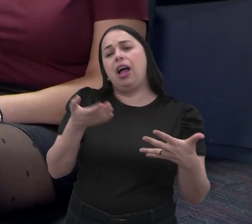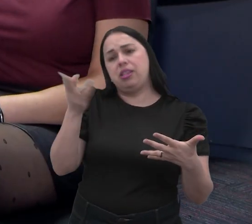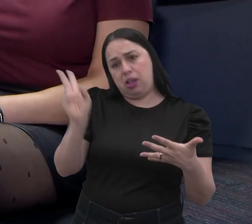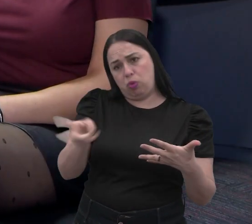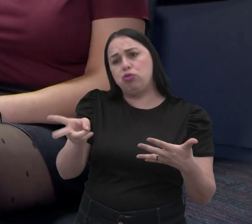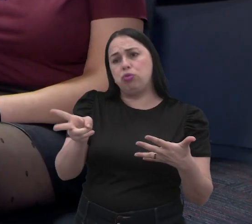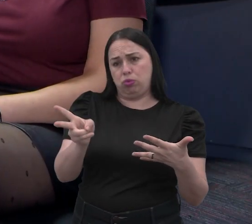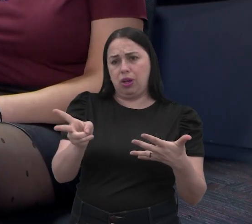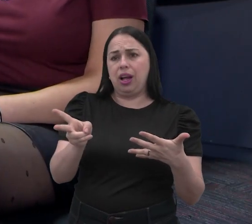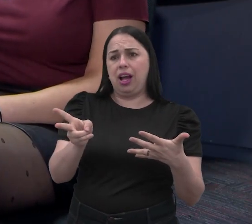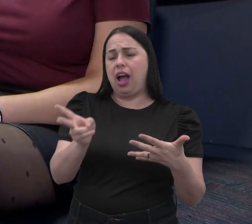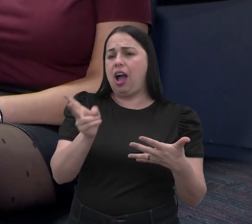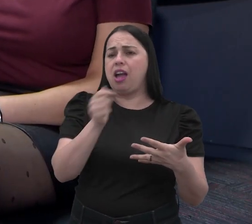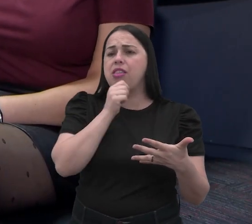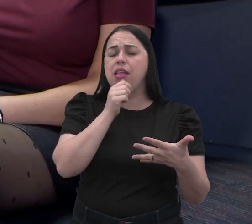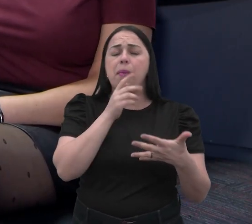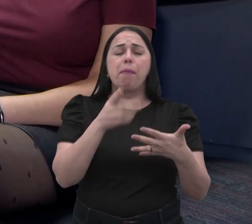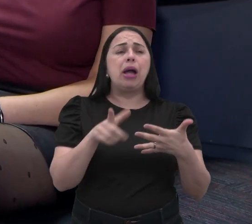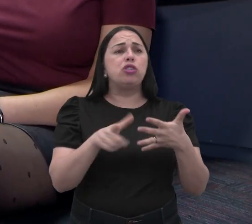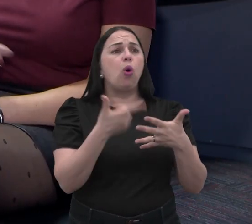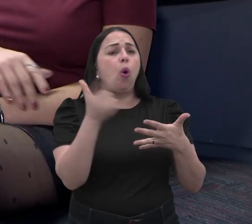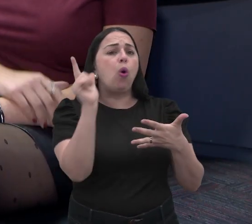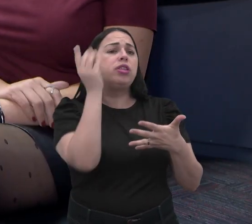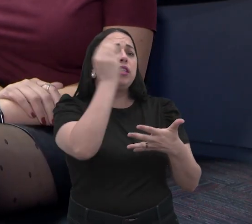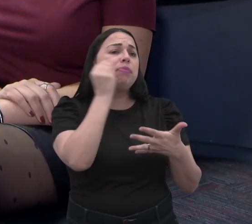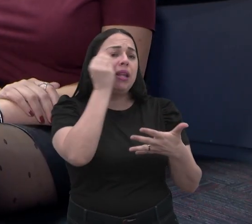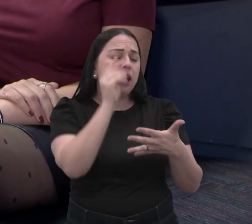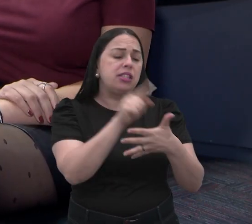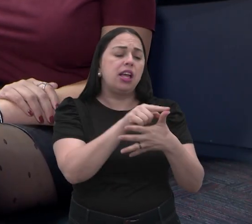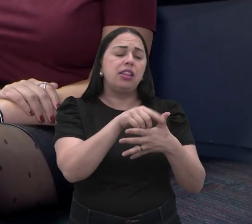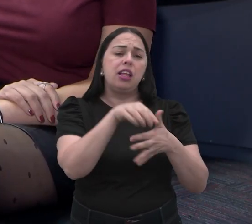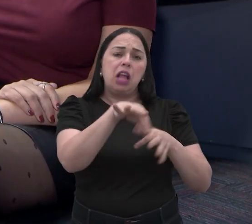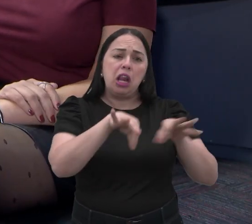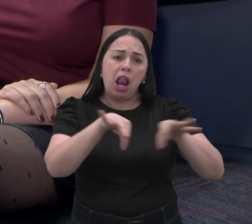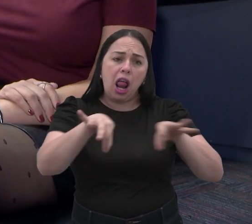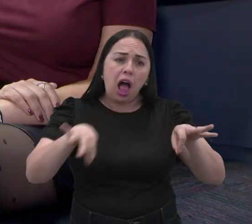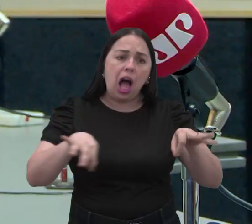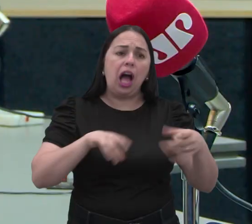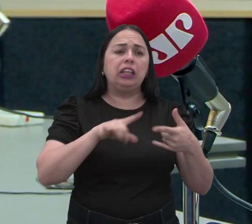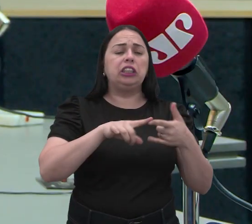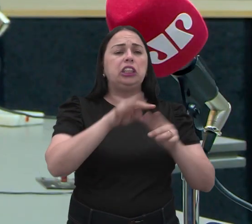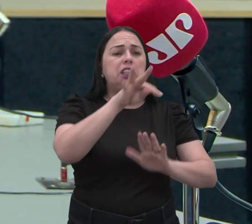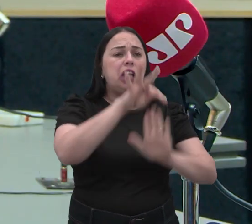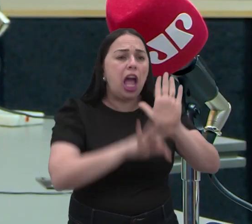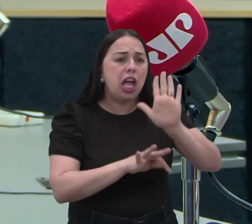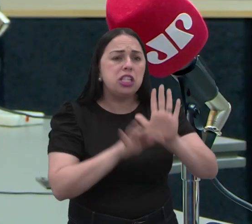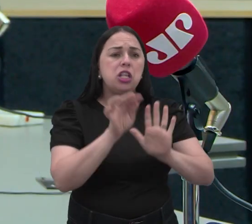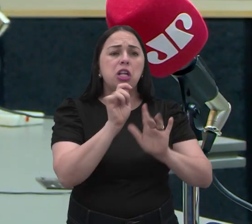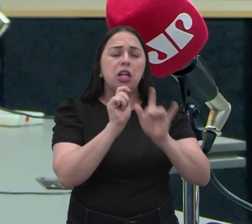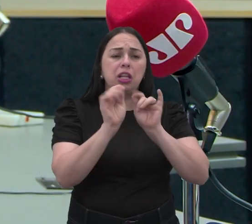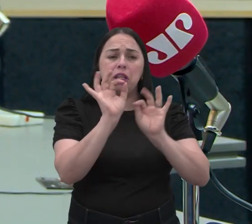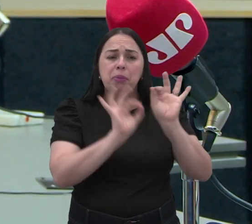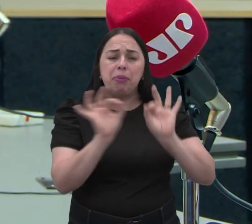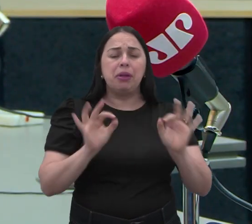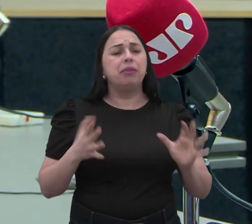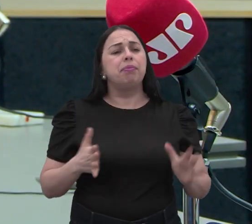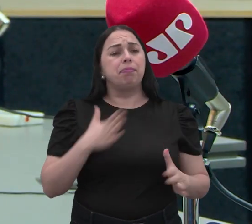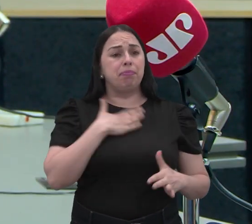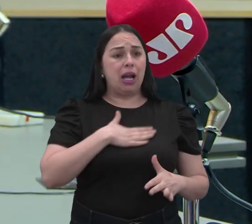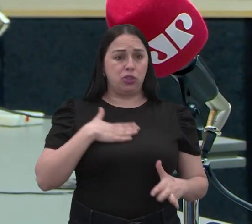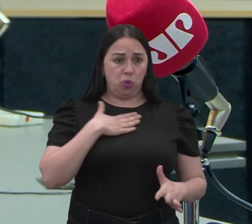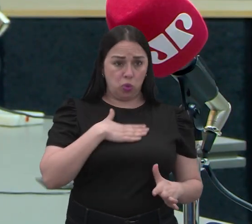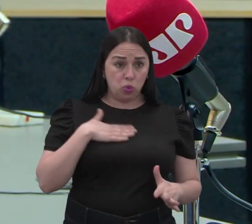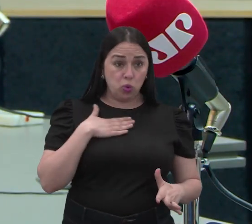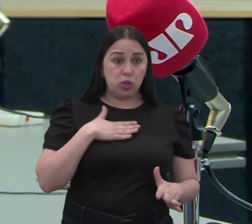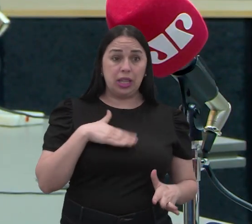porque locutor você continua sendo. Mas das experiências que você já teve? Eu acho que, de forma geral, o mais